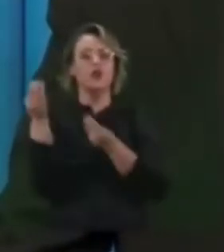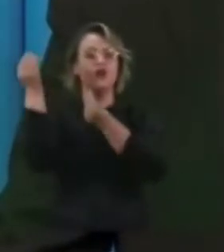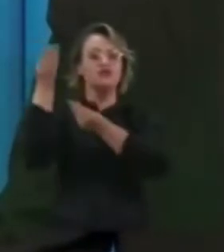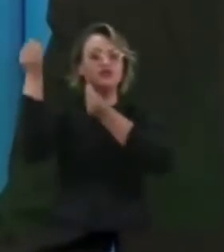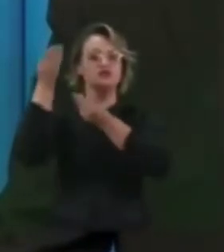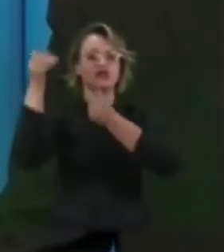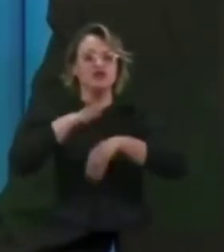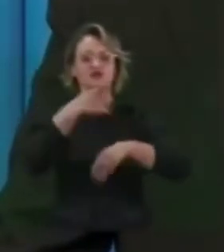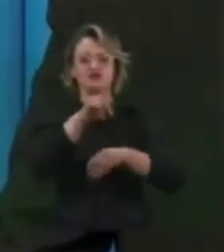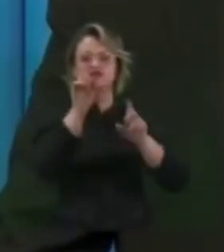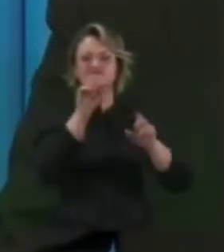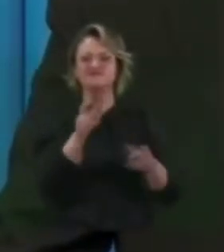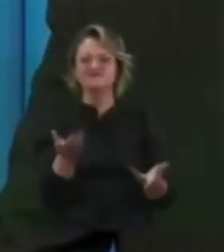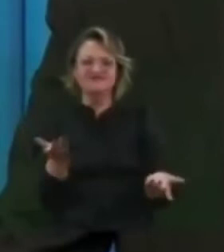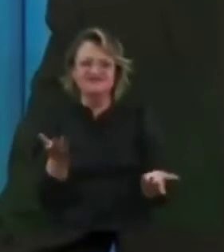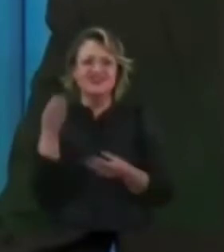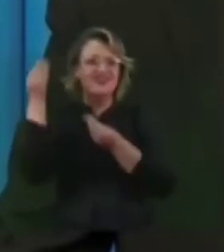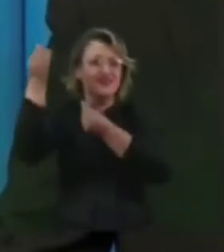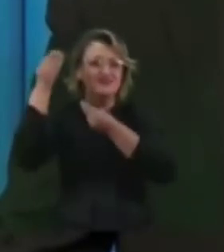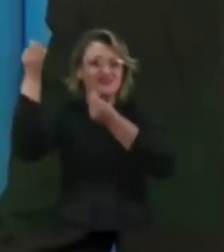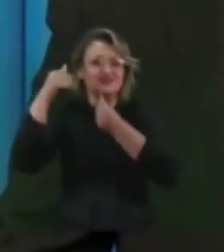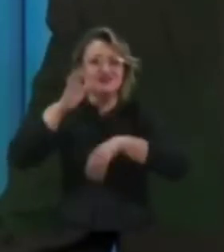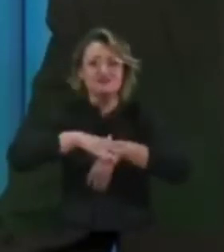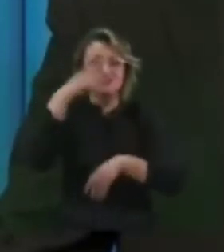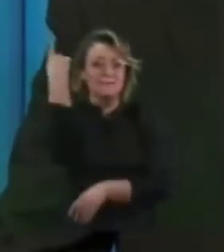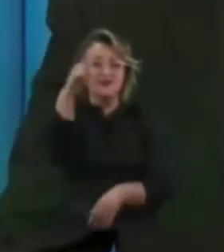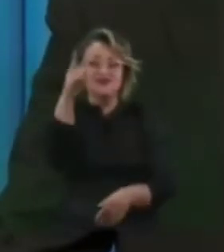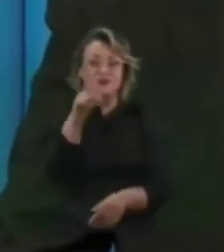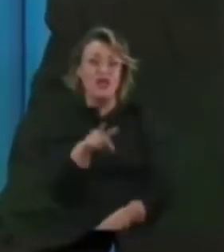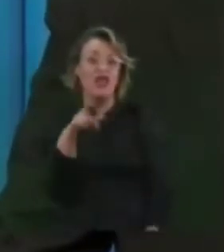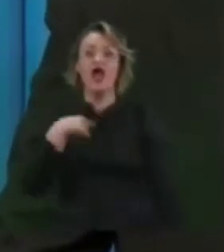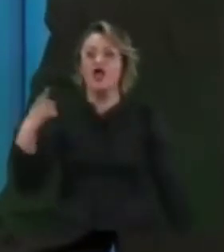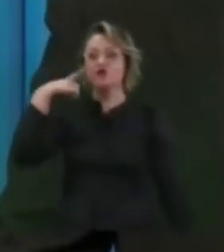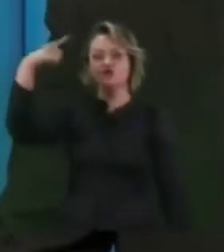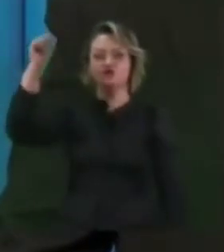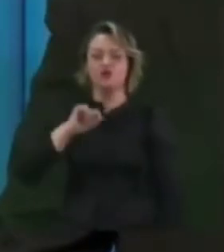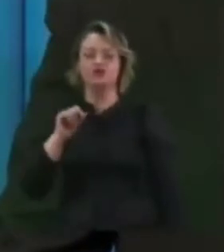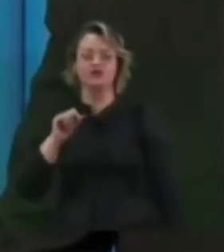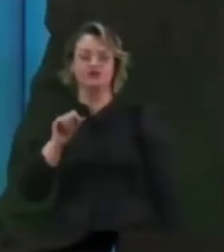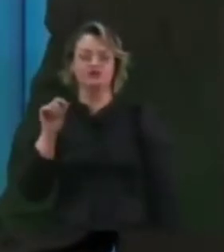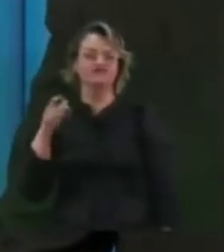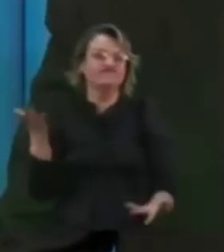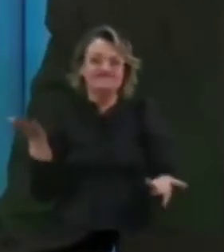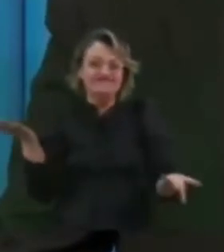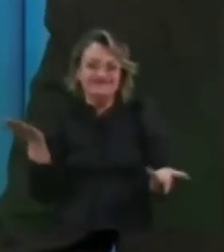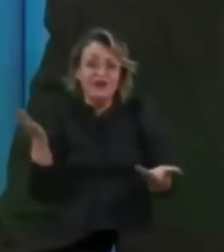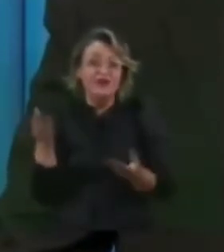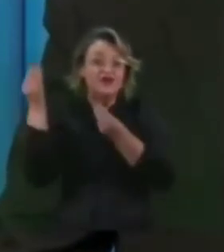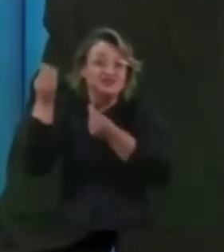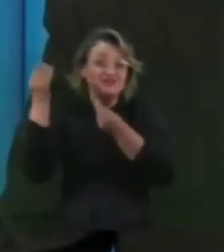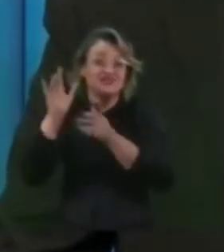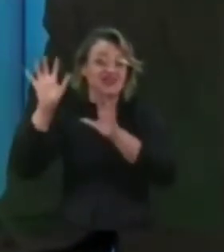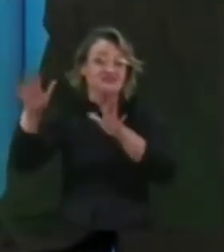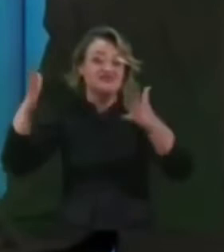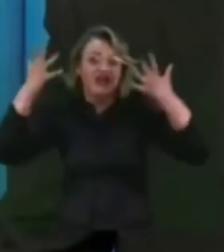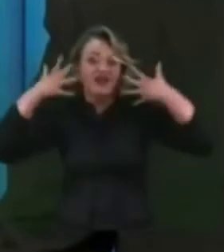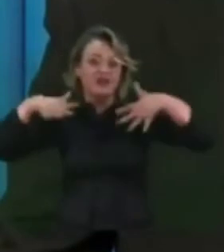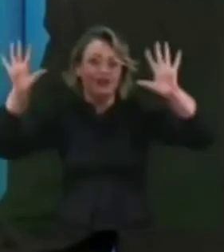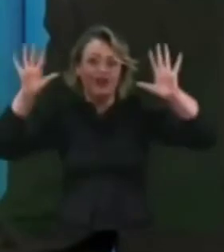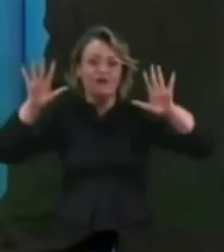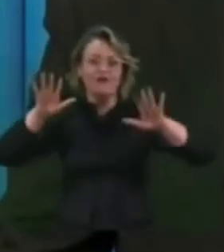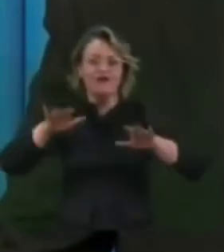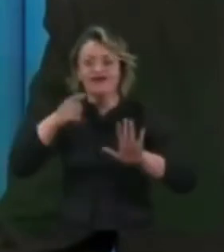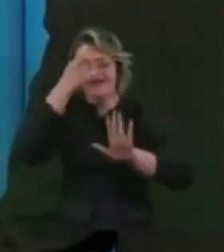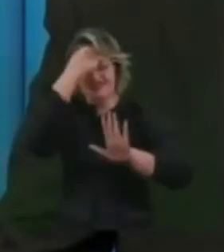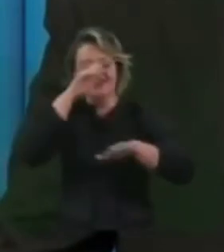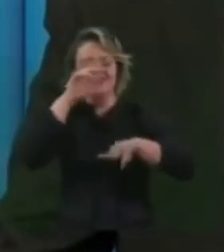sexual de alguém. A orientação e identidade sexual não são escolhas. Ninguém escolhe a sua identidade, a sua orientação sexual. As pessoas são o que elas são. Não existe ideologia de